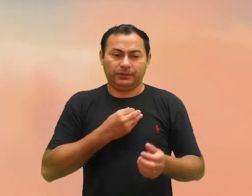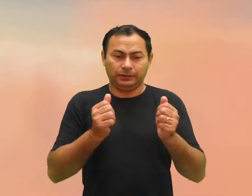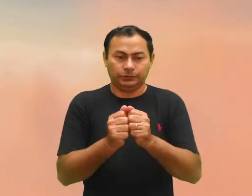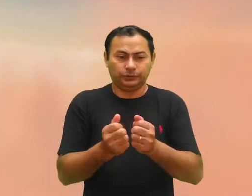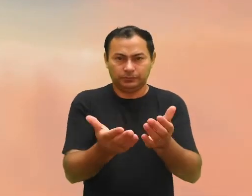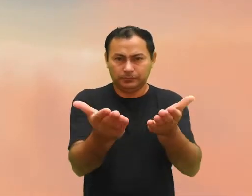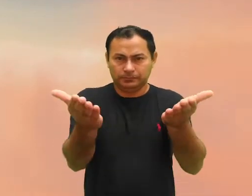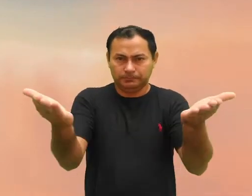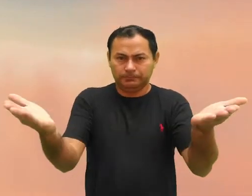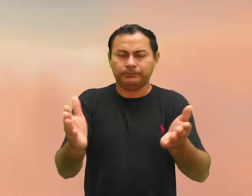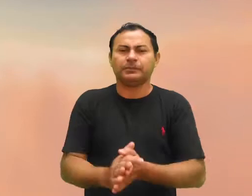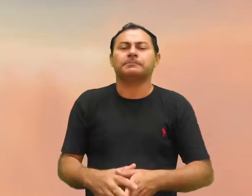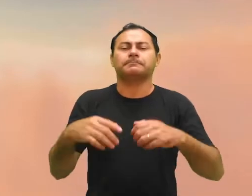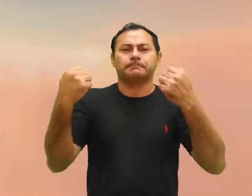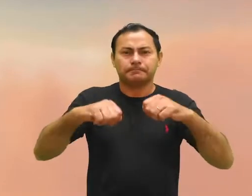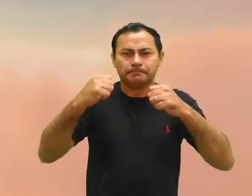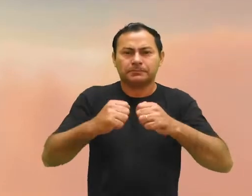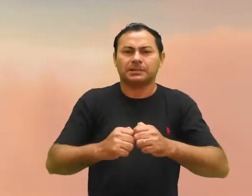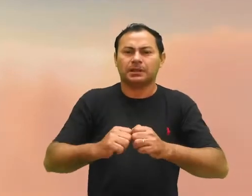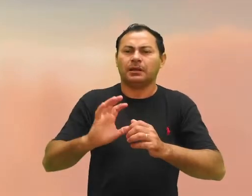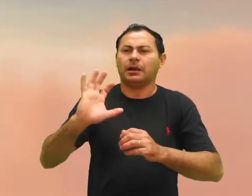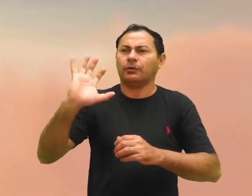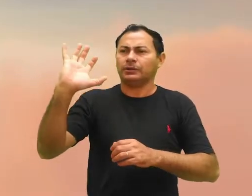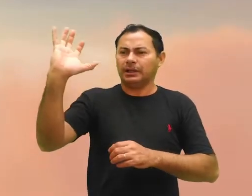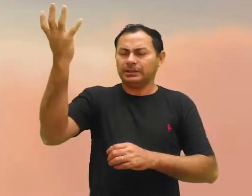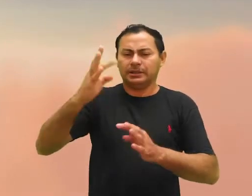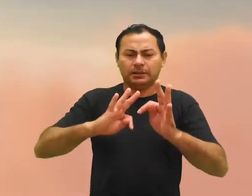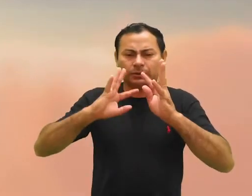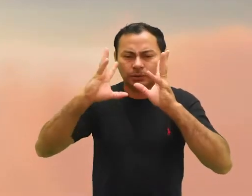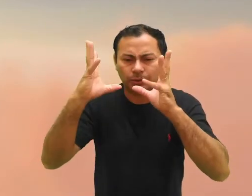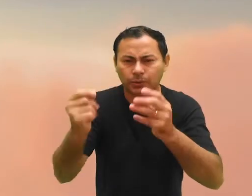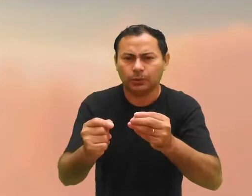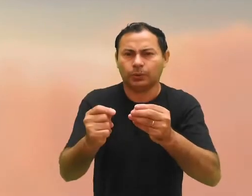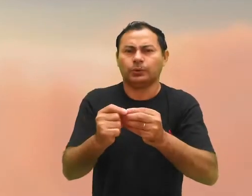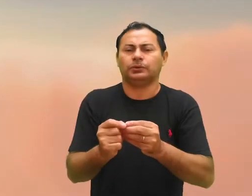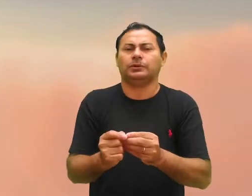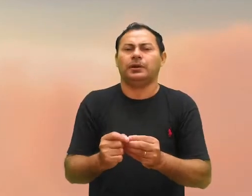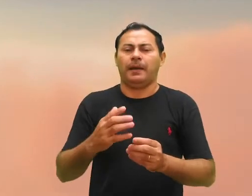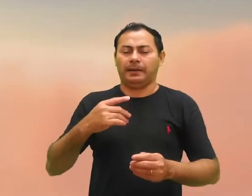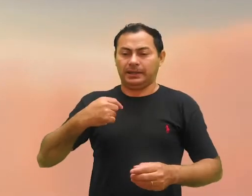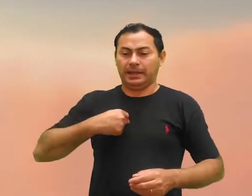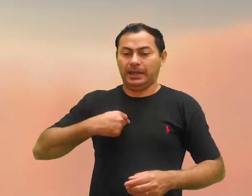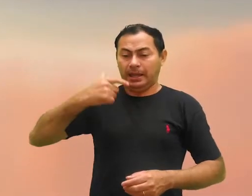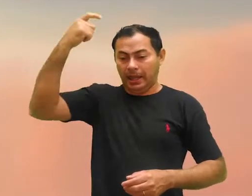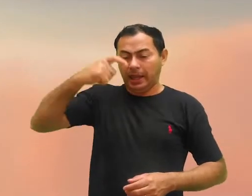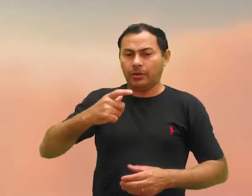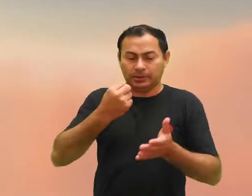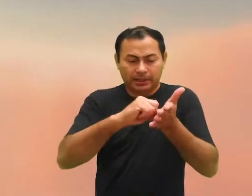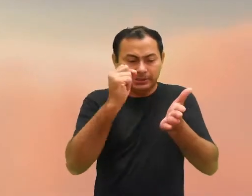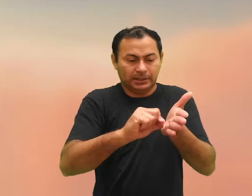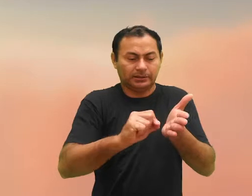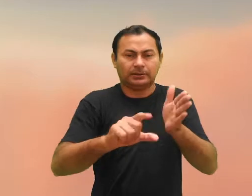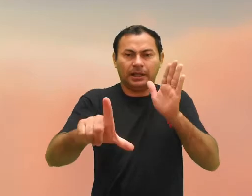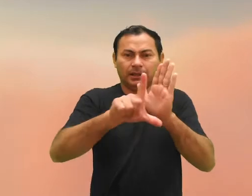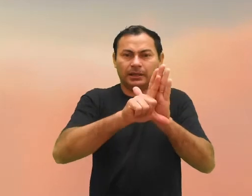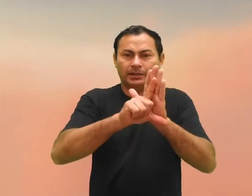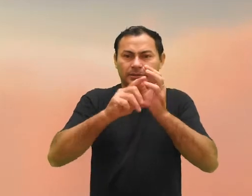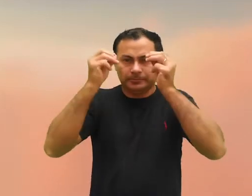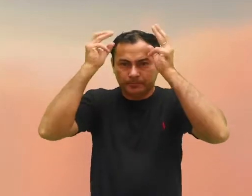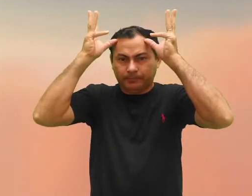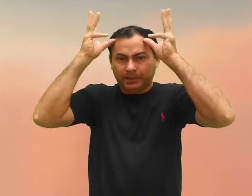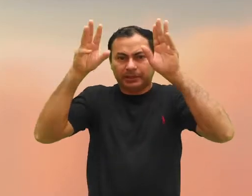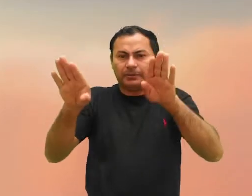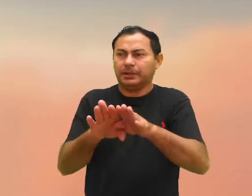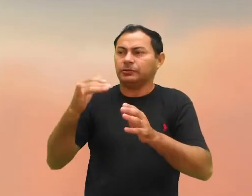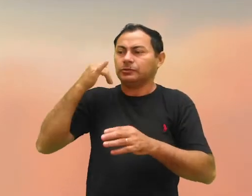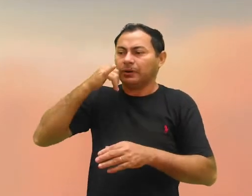ainda estava com vocês. Era necessário que se cumprisse tudo o que a meu respeito está escrito na lei de